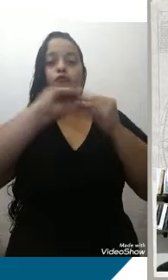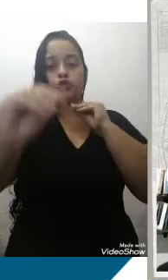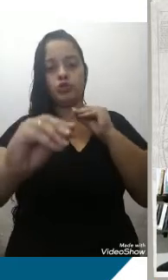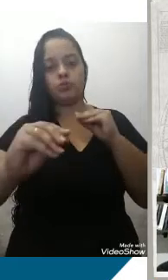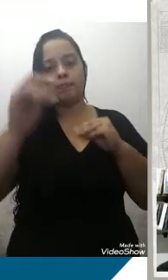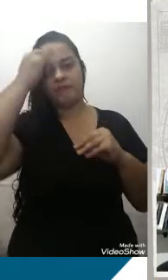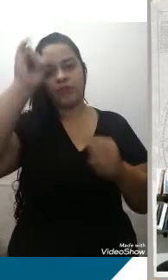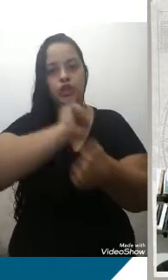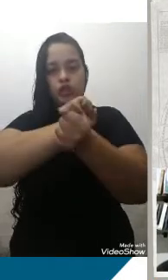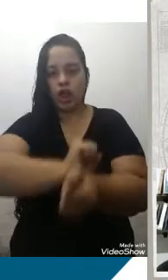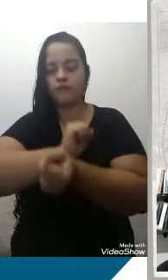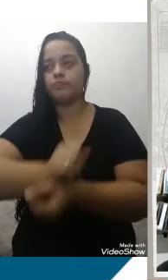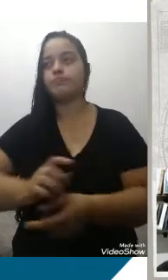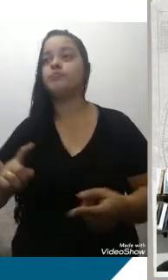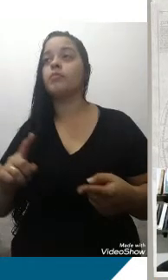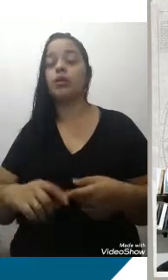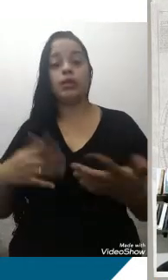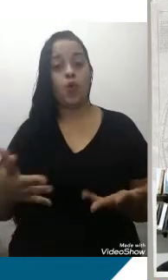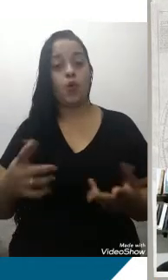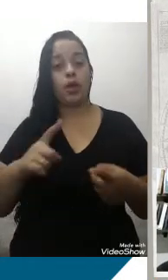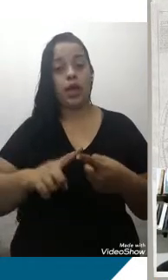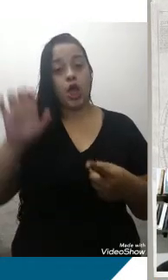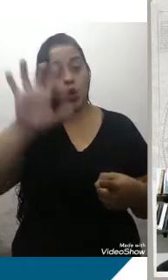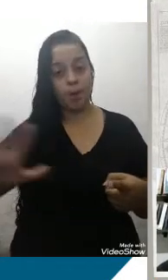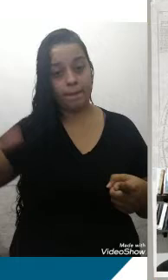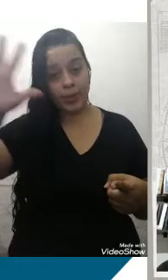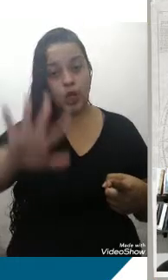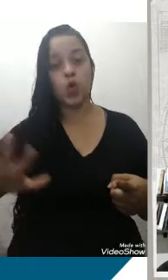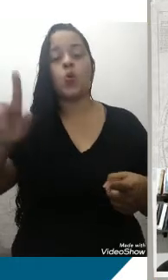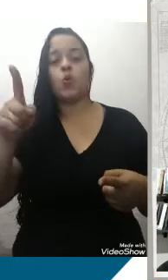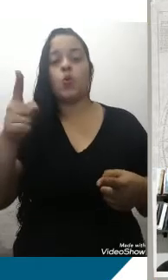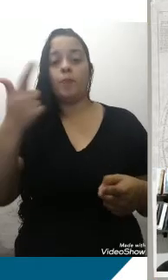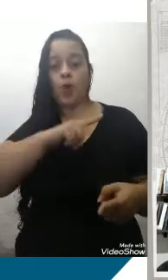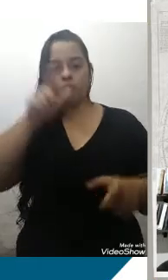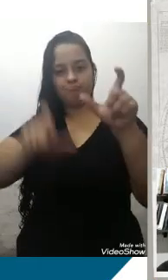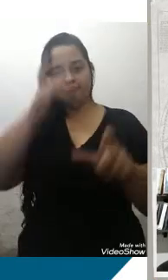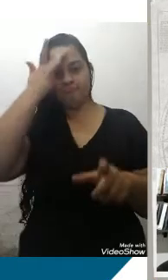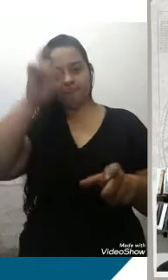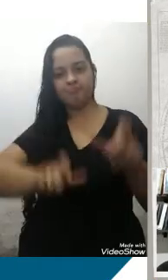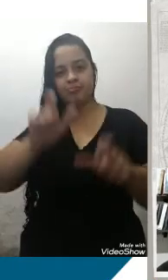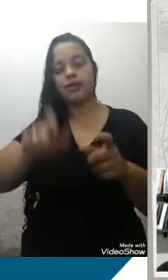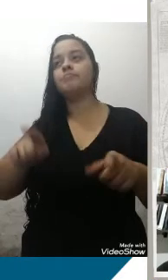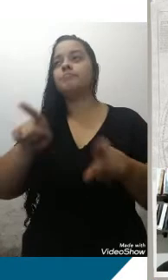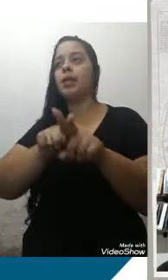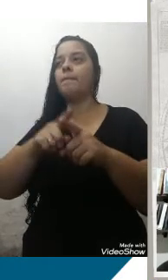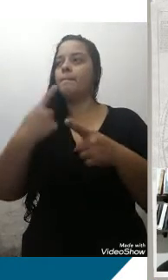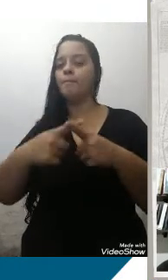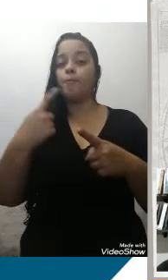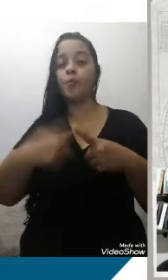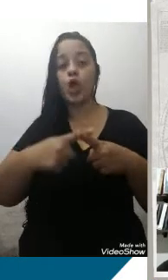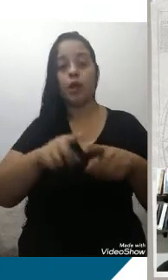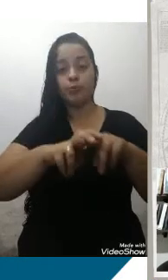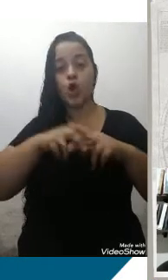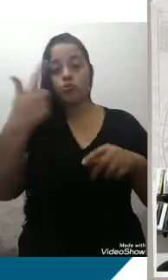os europeus, a relação com os africanos gerou a expansão da fé católica, o aumento do comércio, né, por conta desse